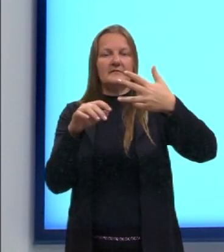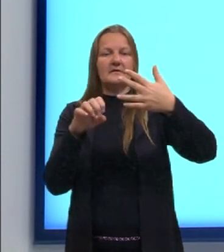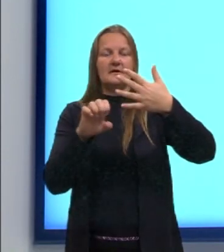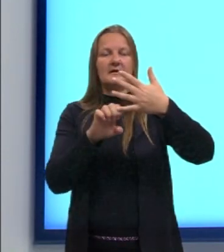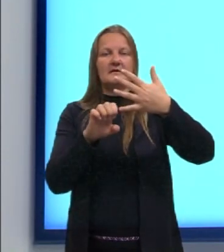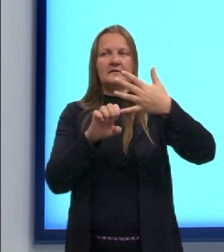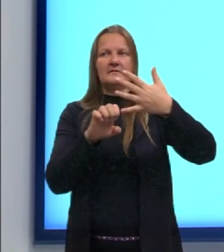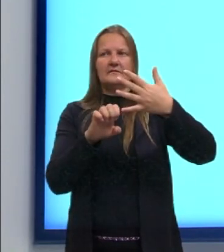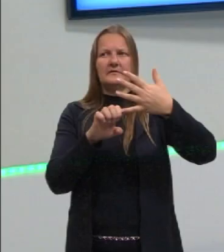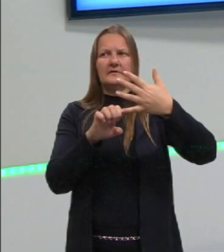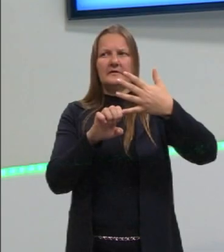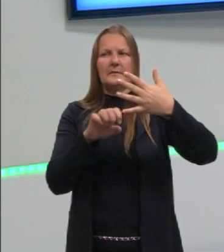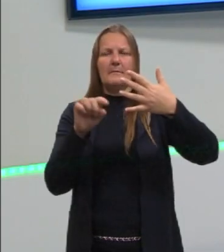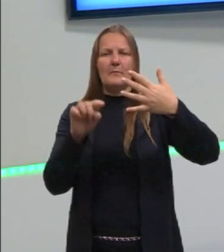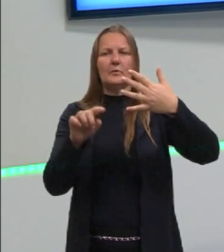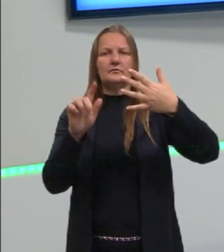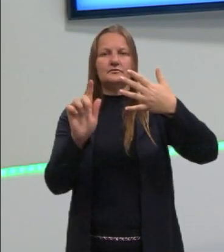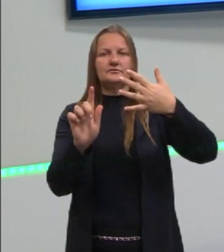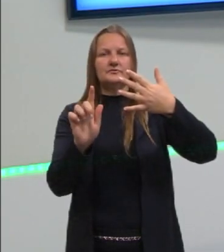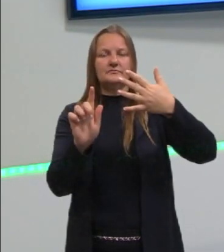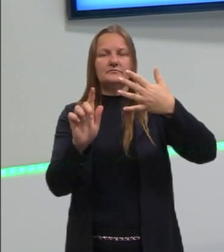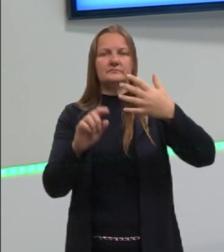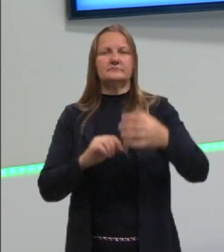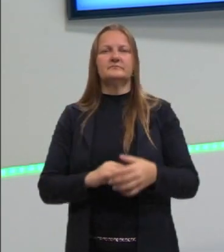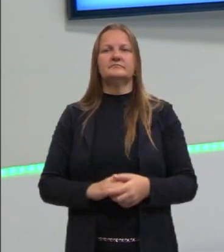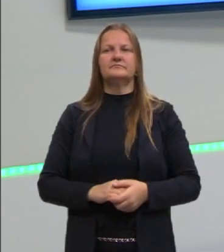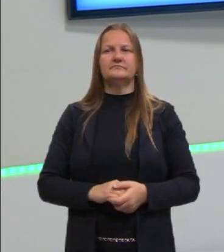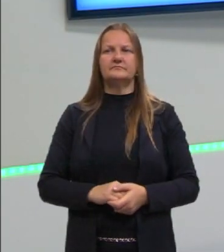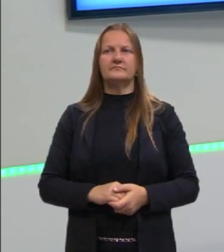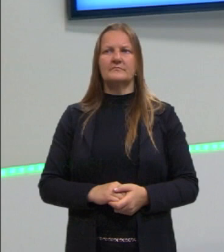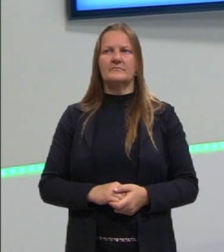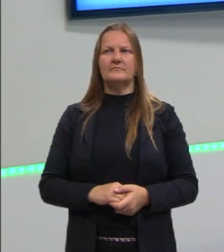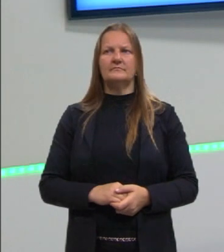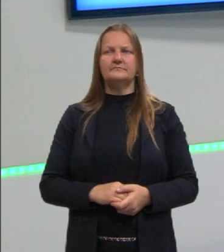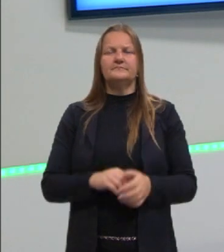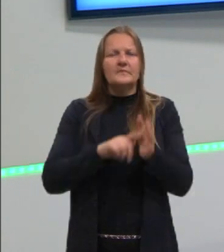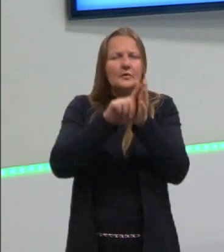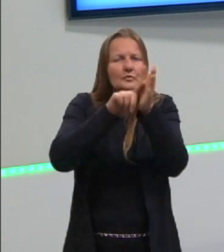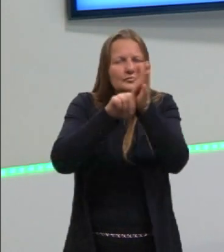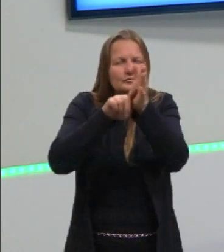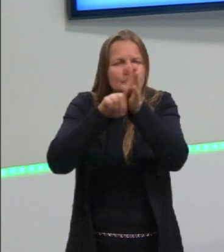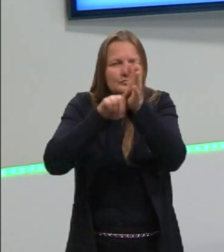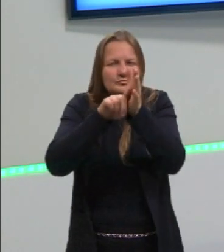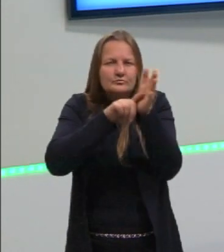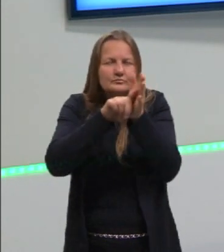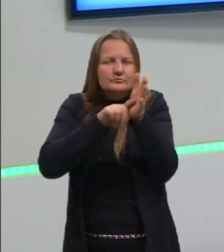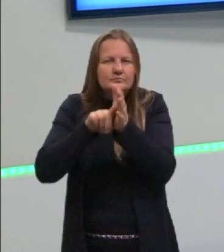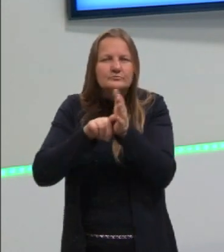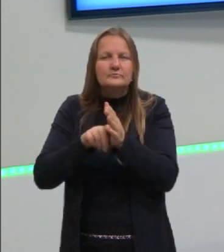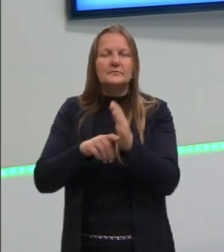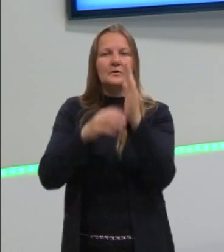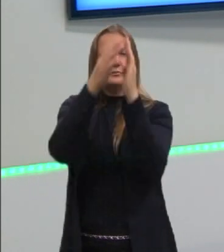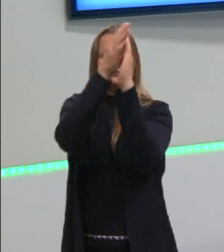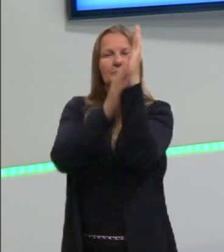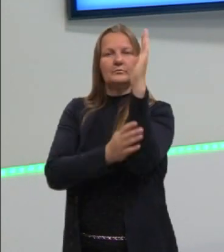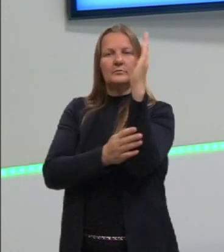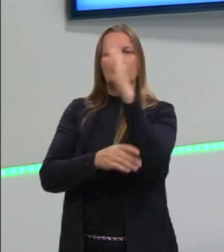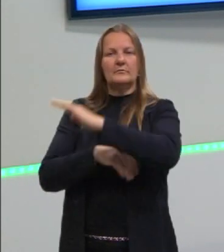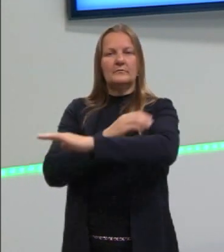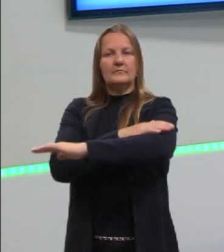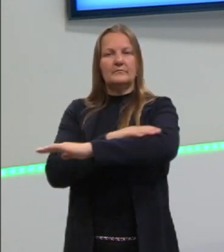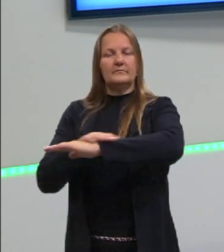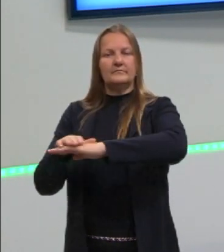e alternativa E, no ponto G. Então, nós vamos analisar o nosso plano cartesiano. O ponto